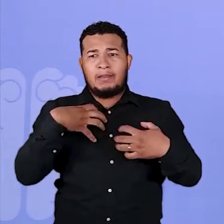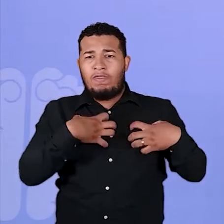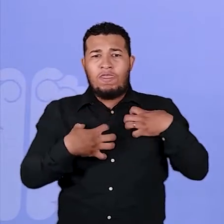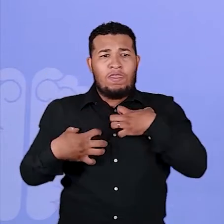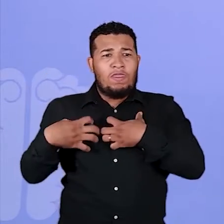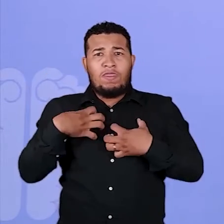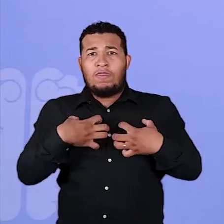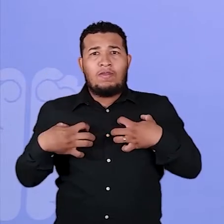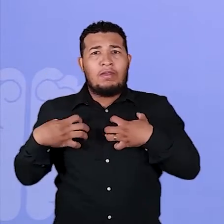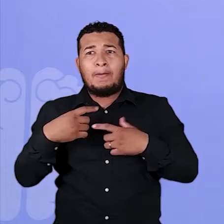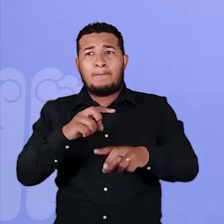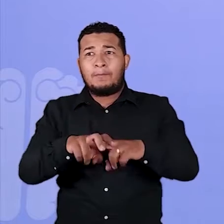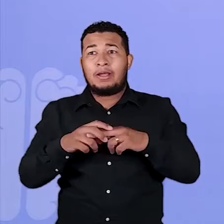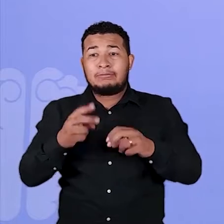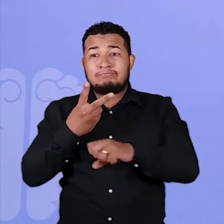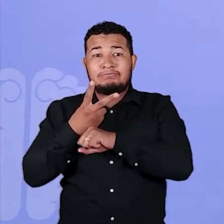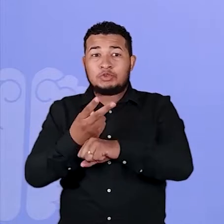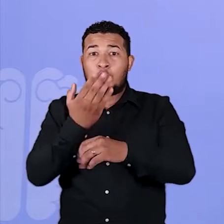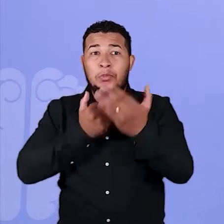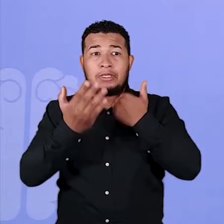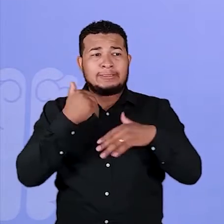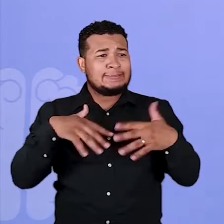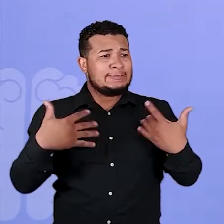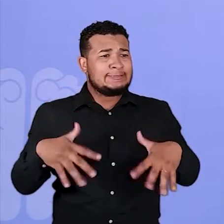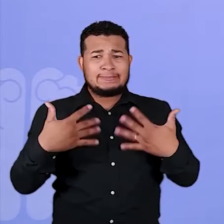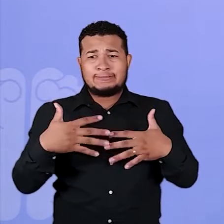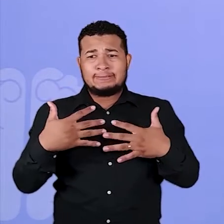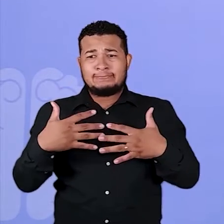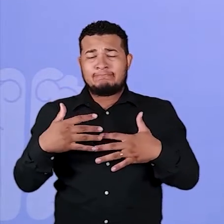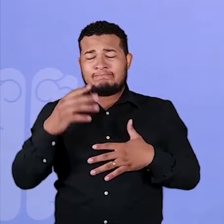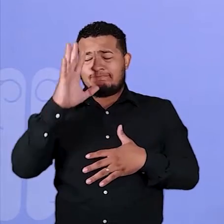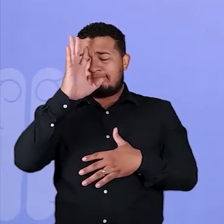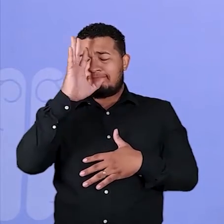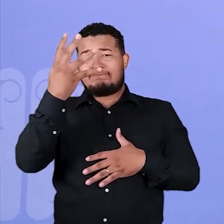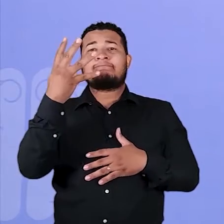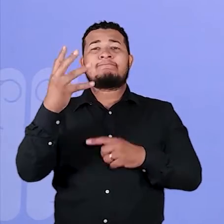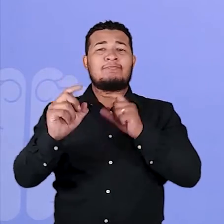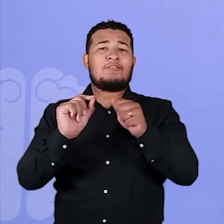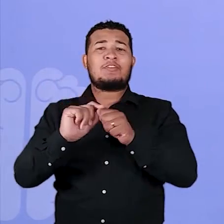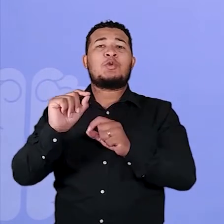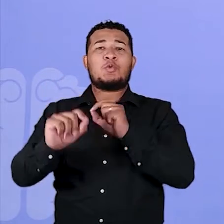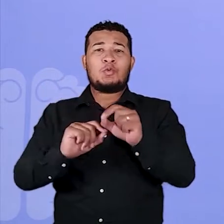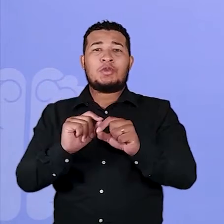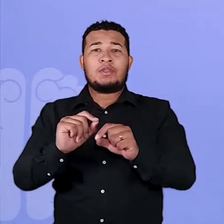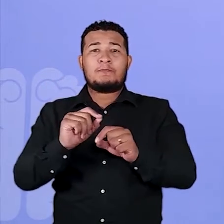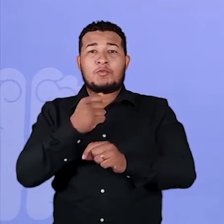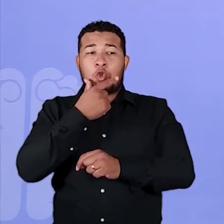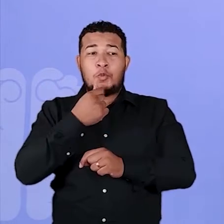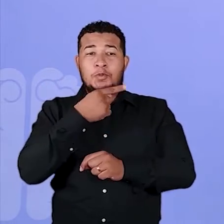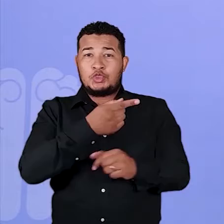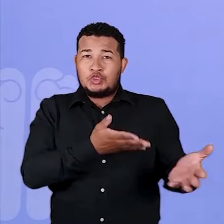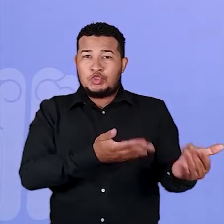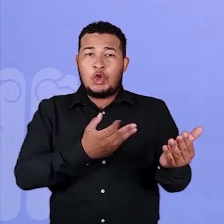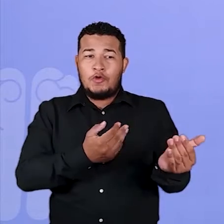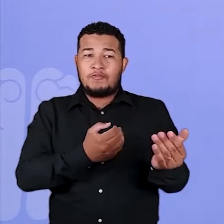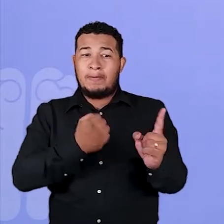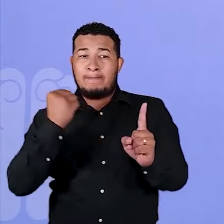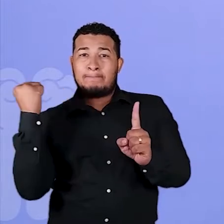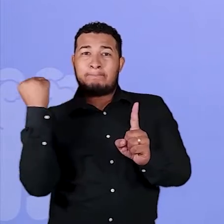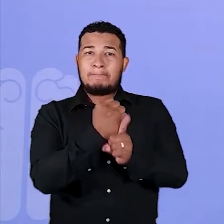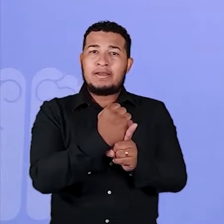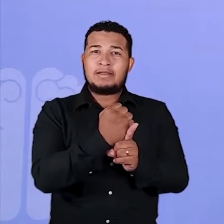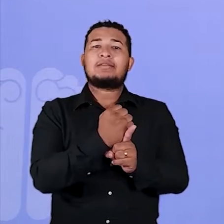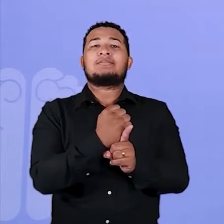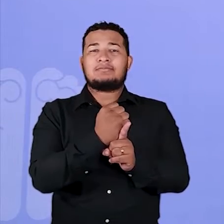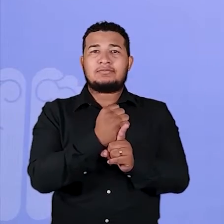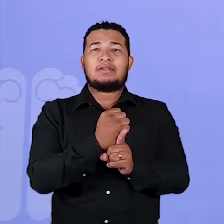todos desesperados por comida, eles decidem que vão matar esse jovem para poder